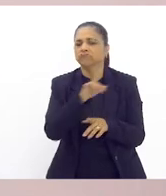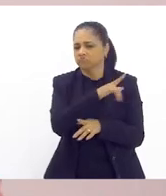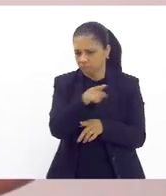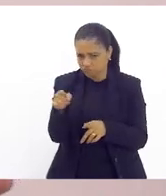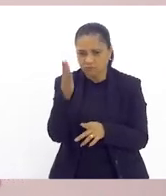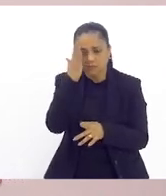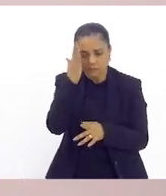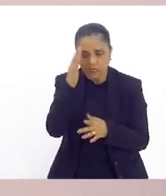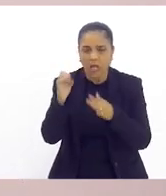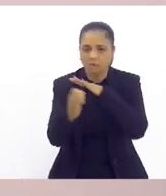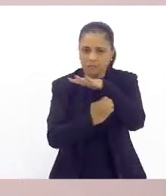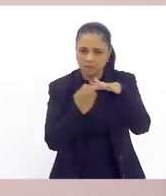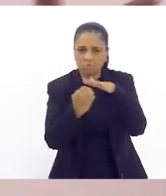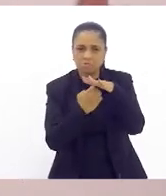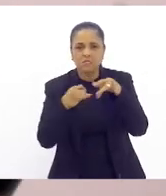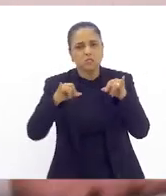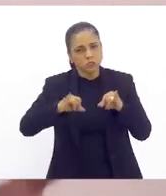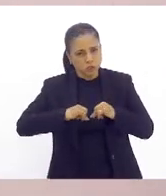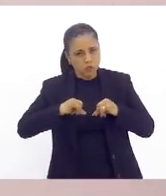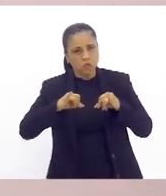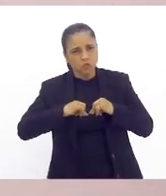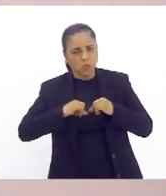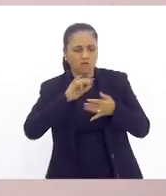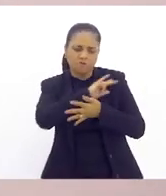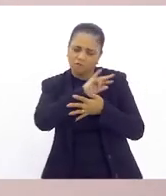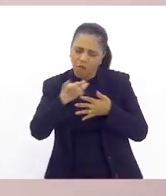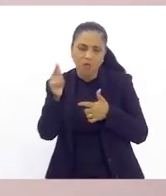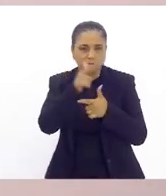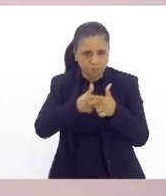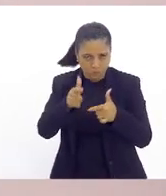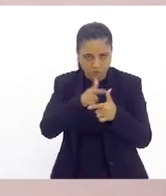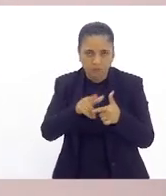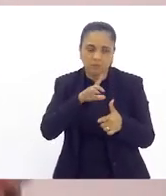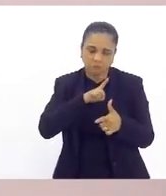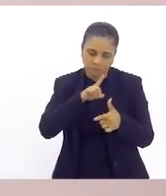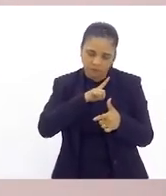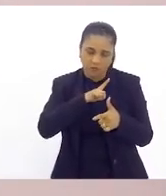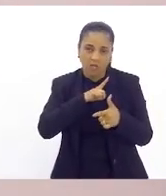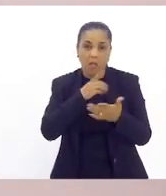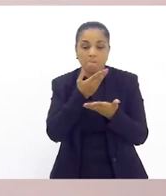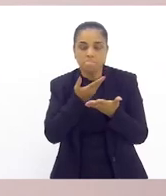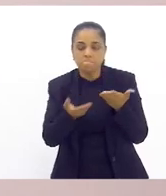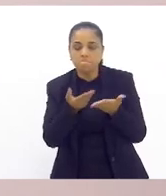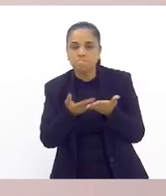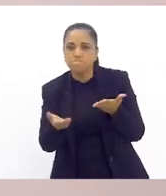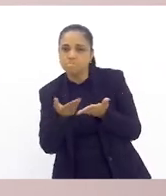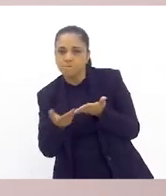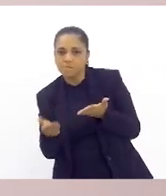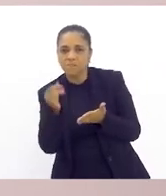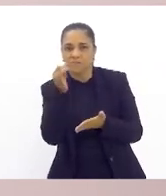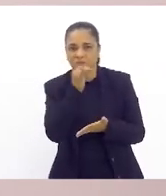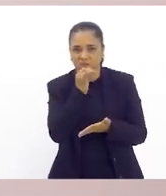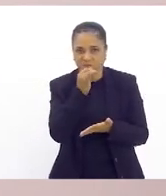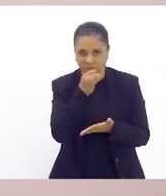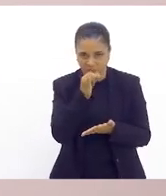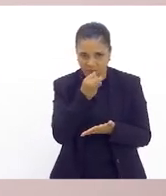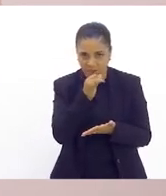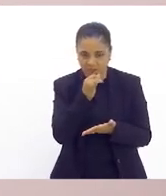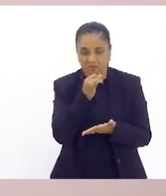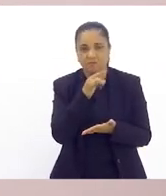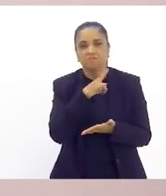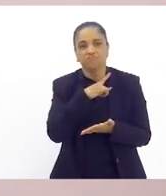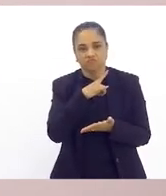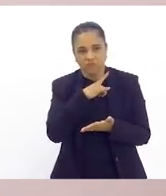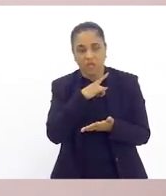têm e sofrem né Por diversas razões é um problema com a perda de energia então a gente tem muita energia